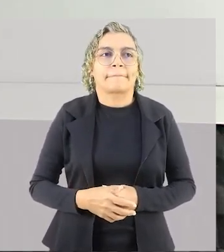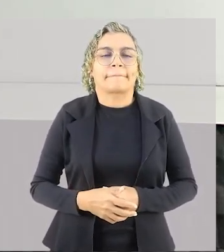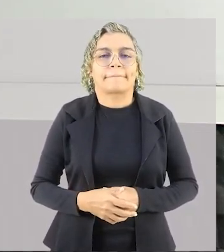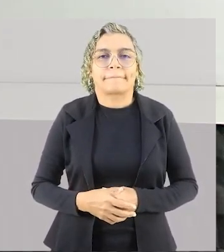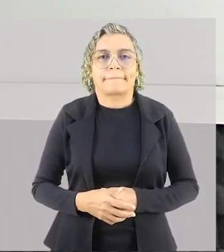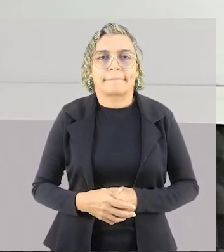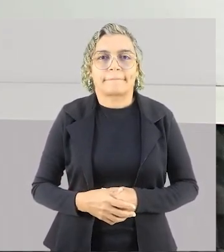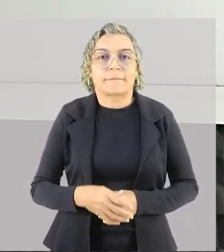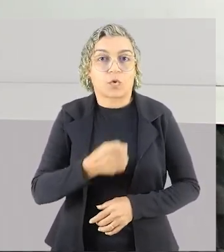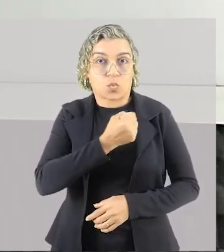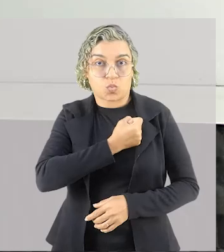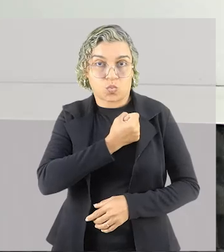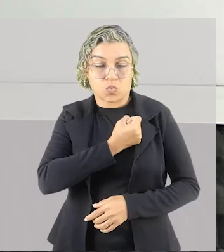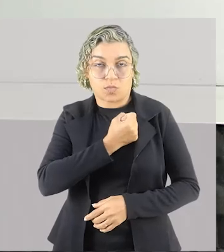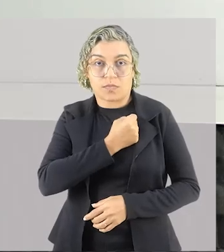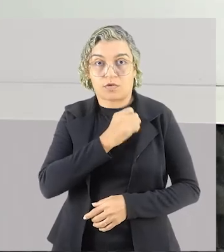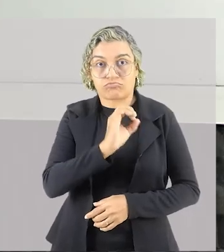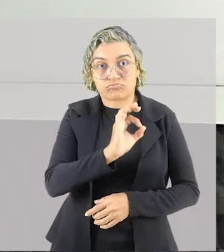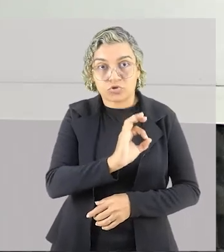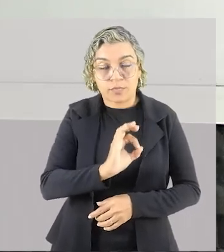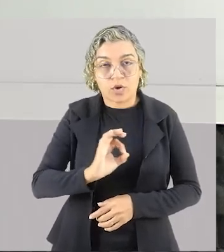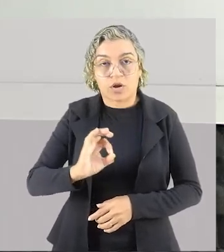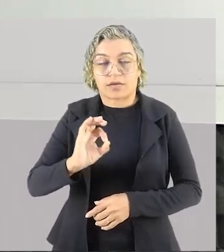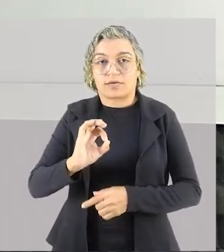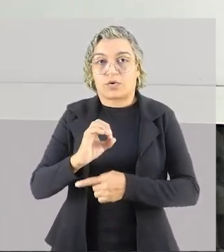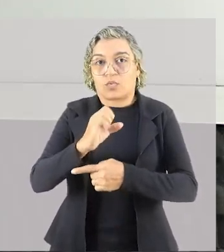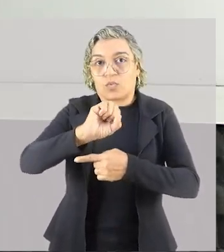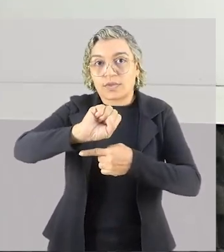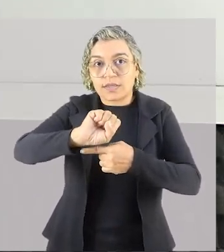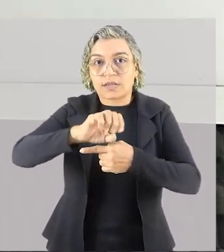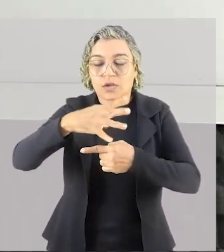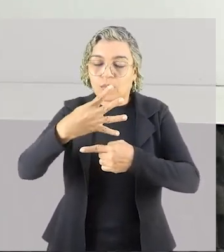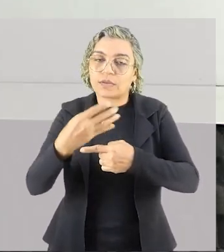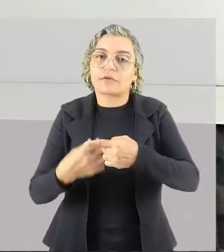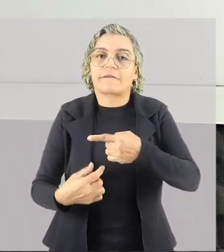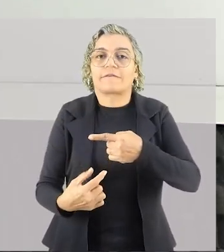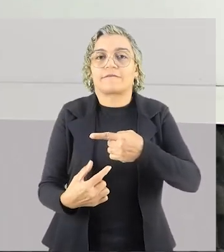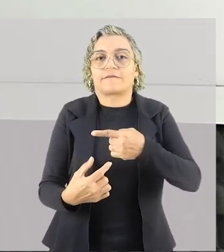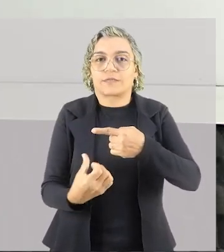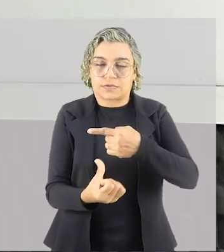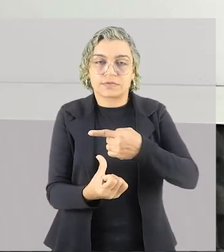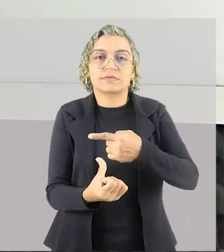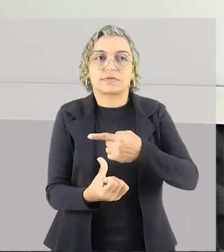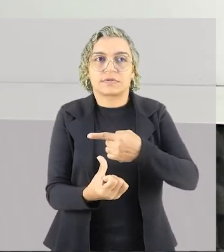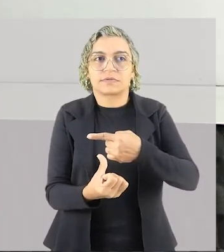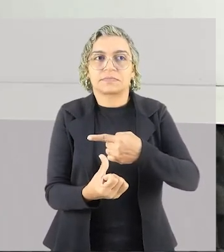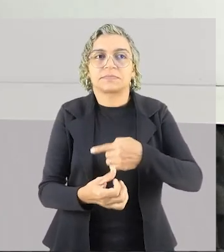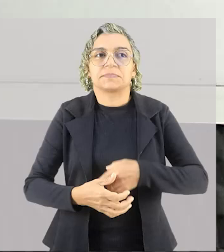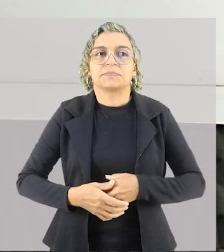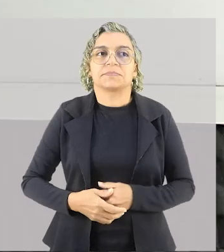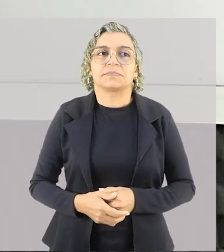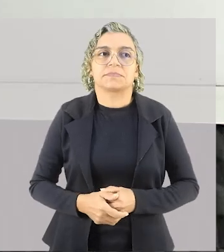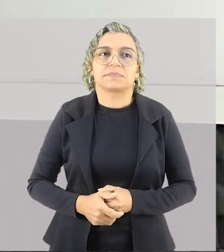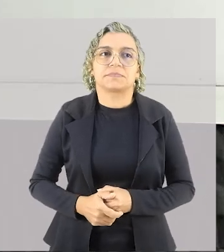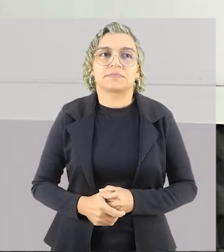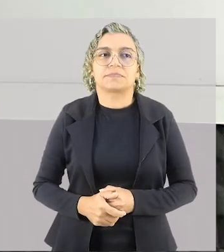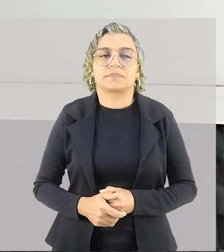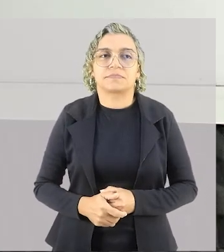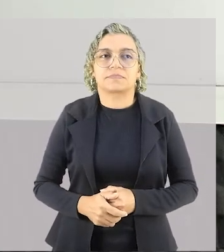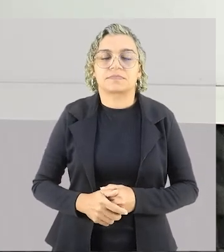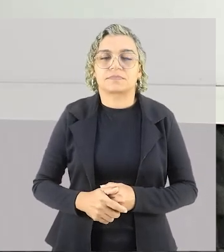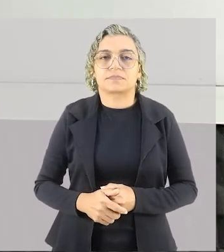84 dividido por 6. Então, 84 dividido